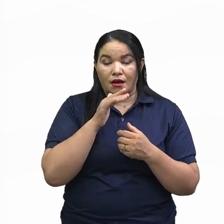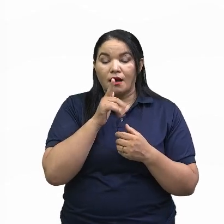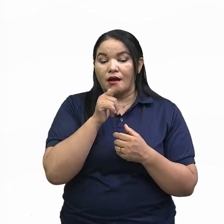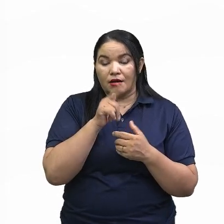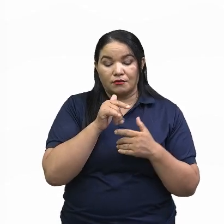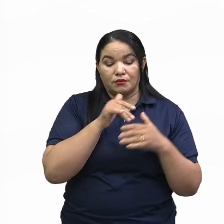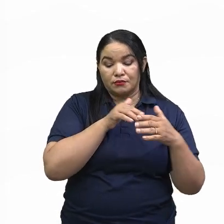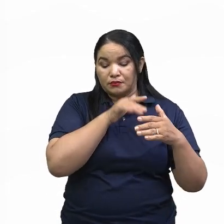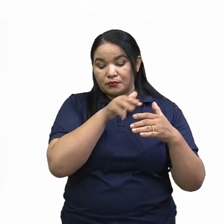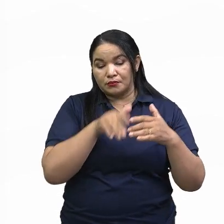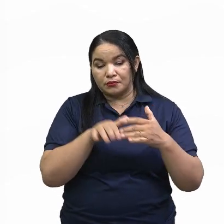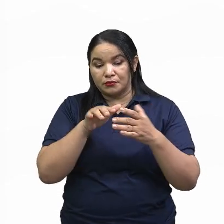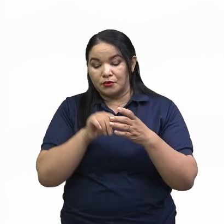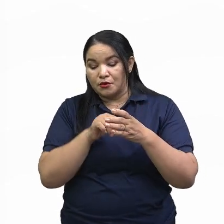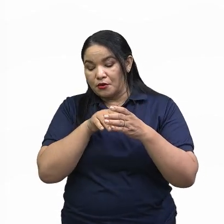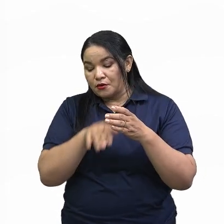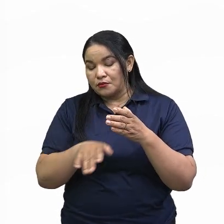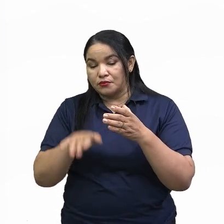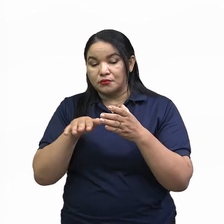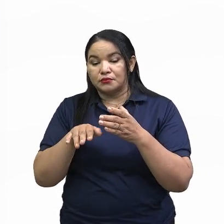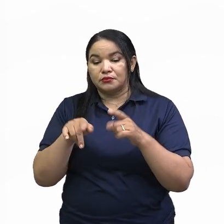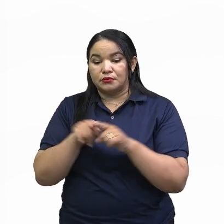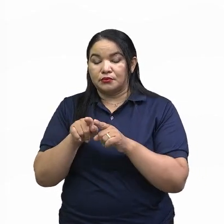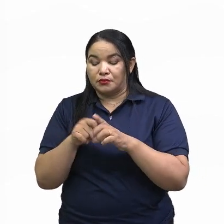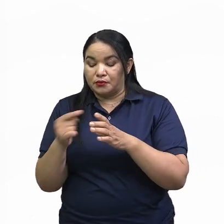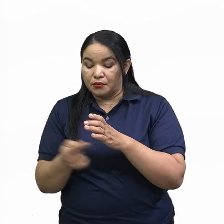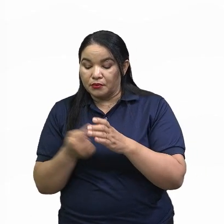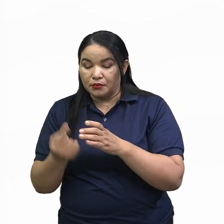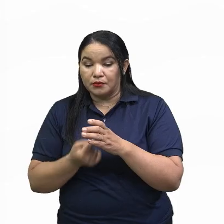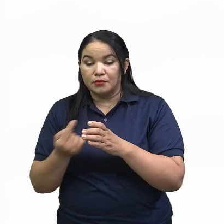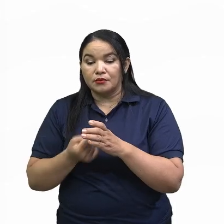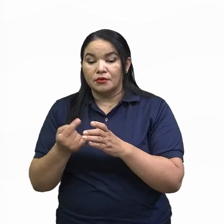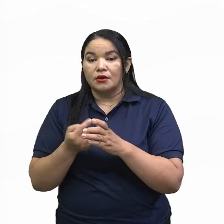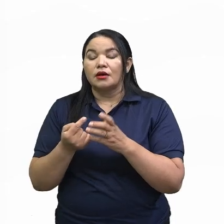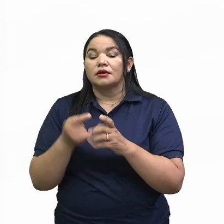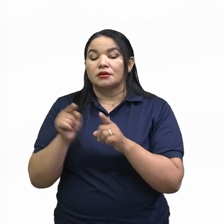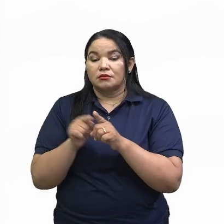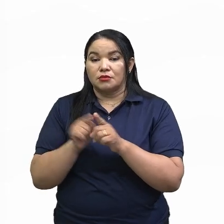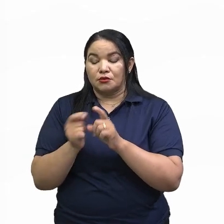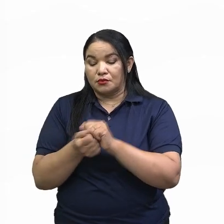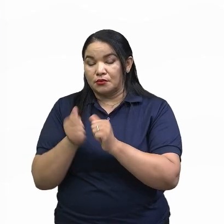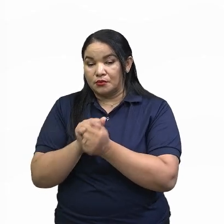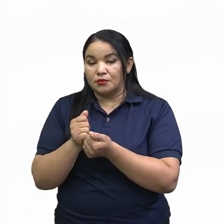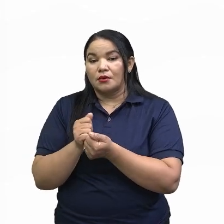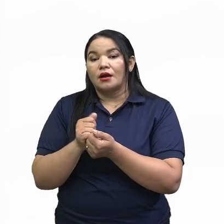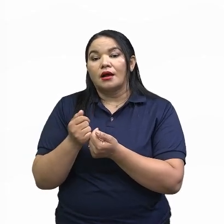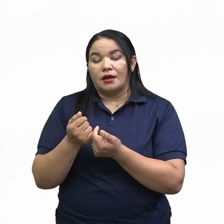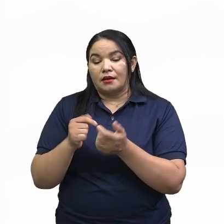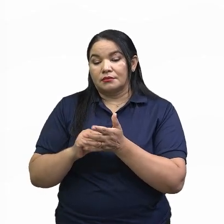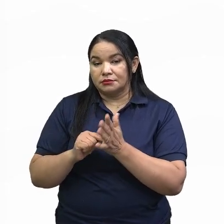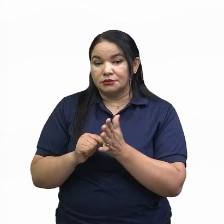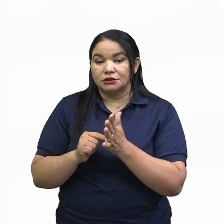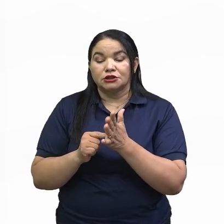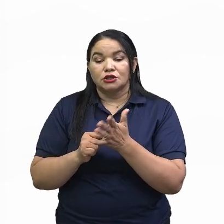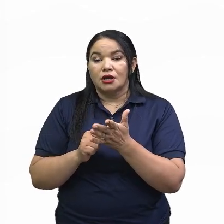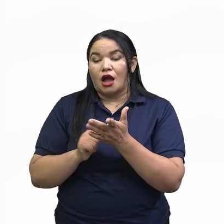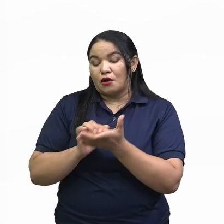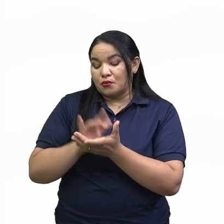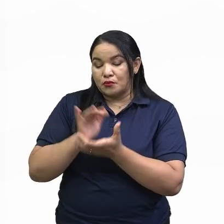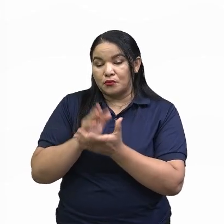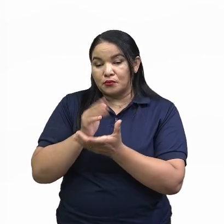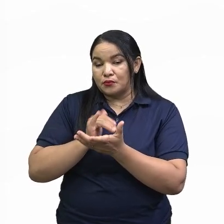forçado, faz girar a turbina do gerador e aí transforma a energia mecânica em energia